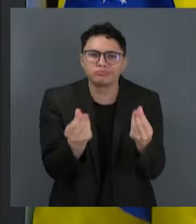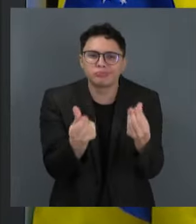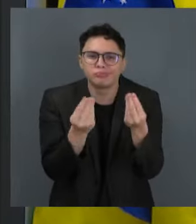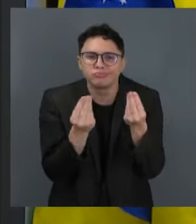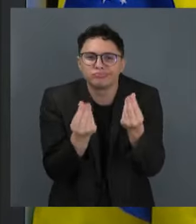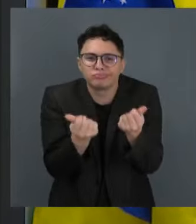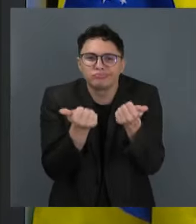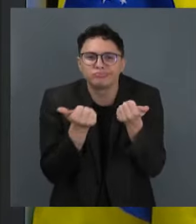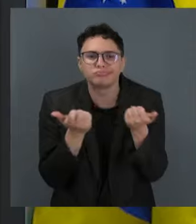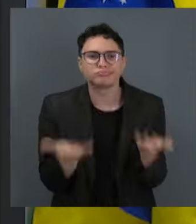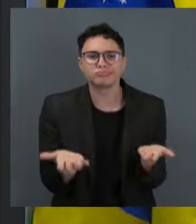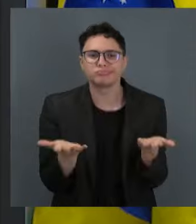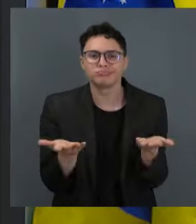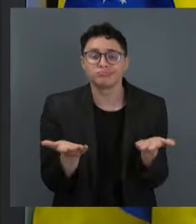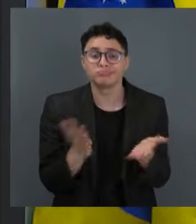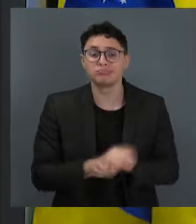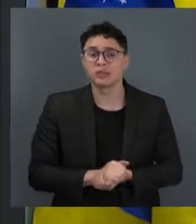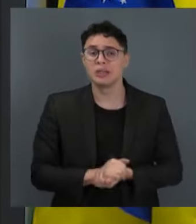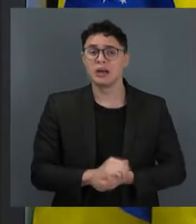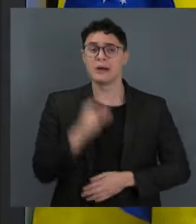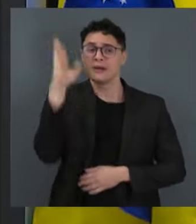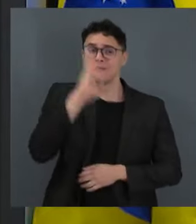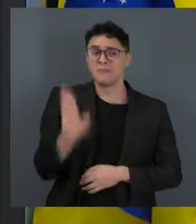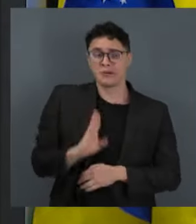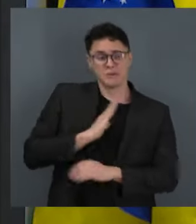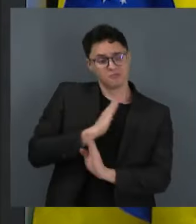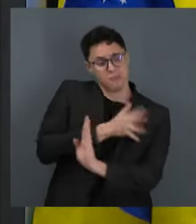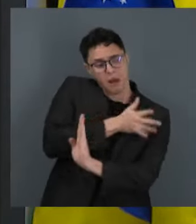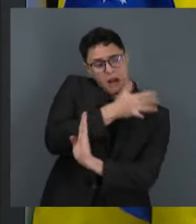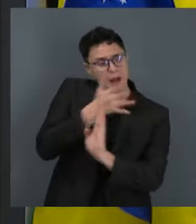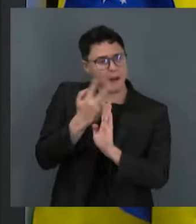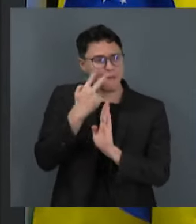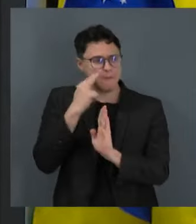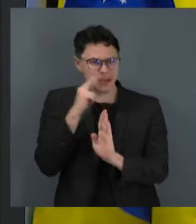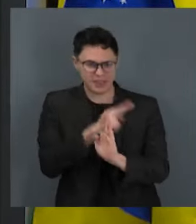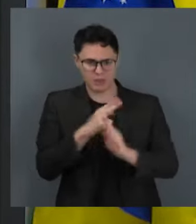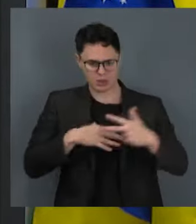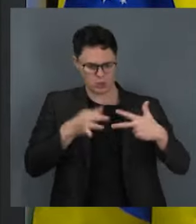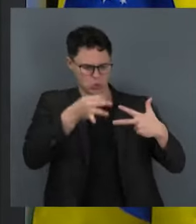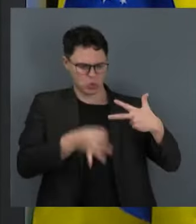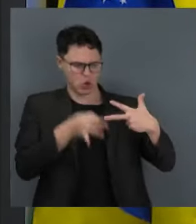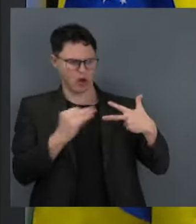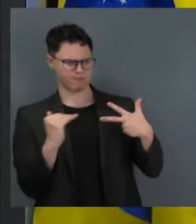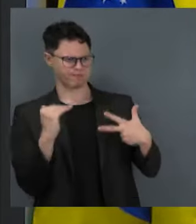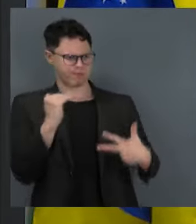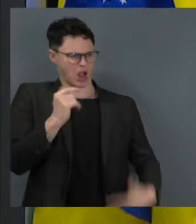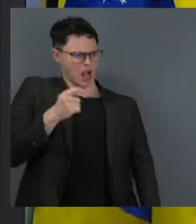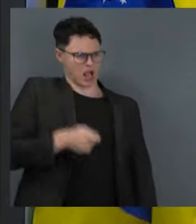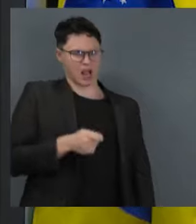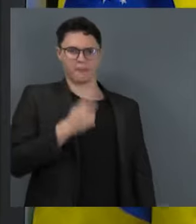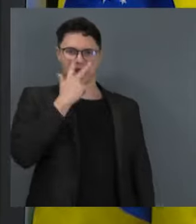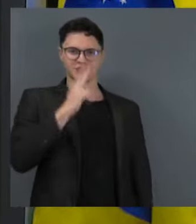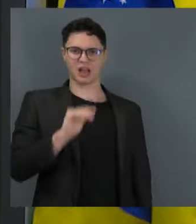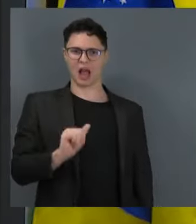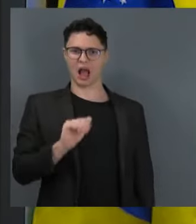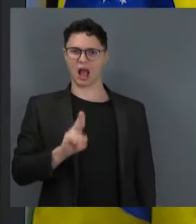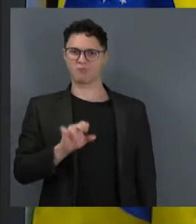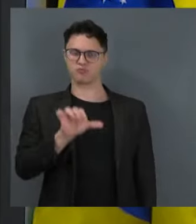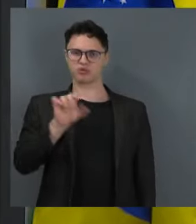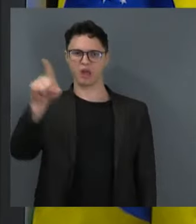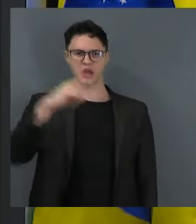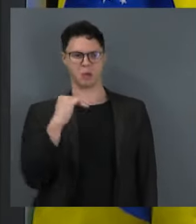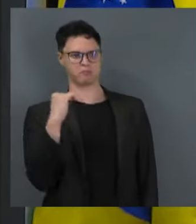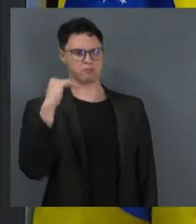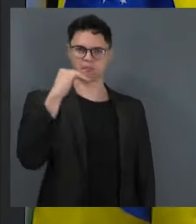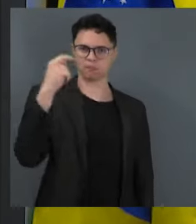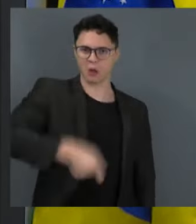fundamento o Brasil vem assistindo uma sucessão de abusos inquestionáveis por parte desse Ministro